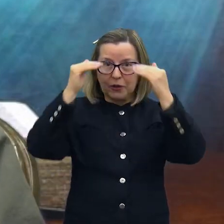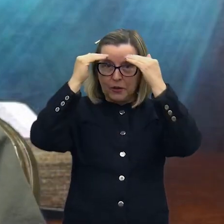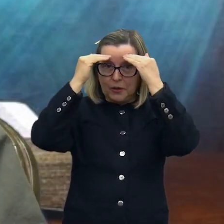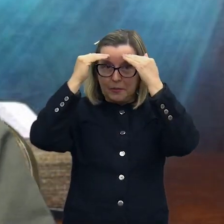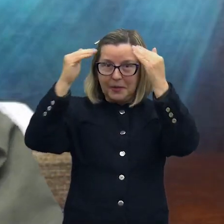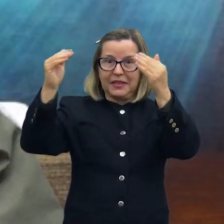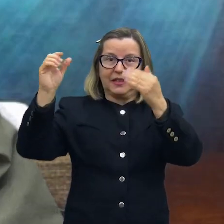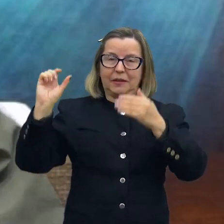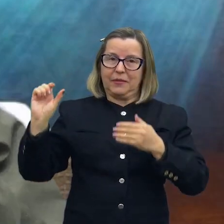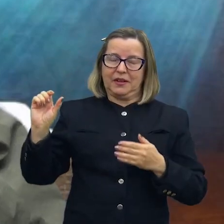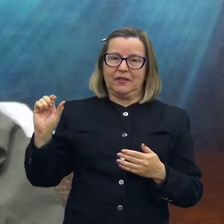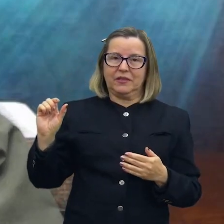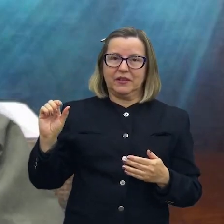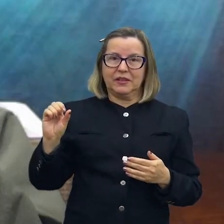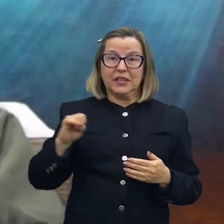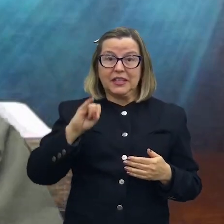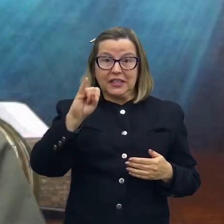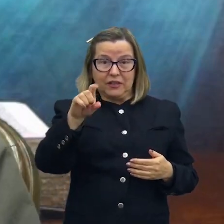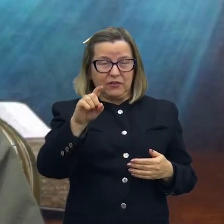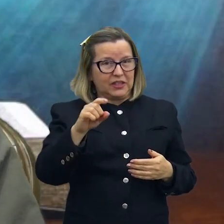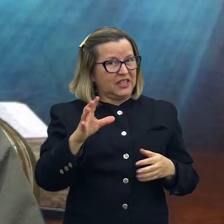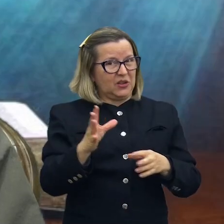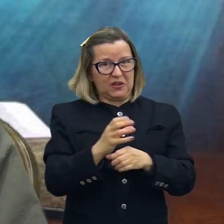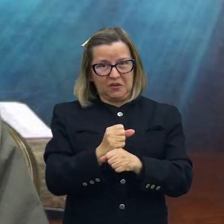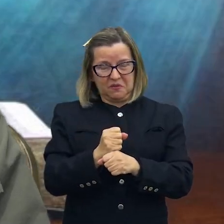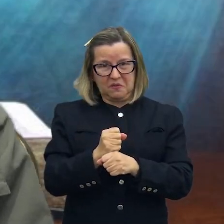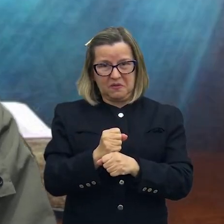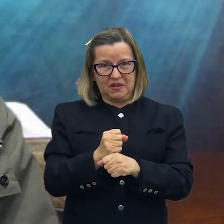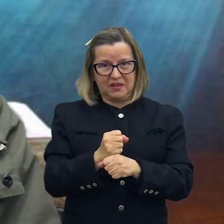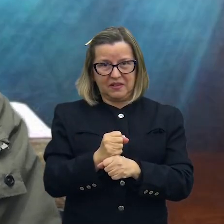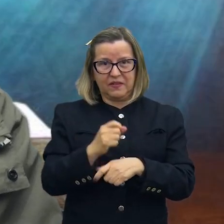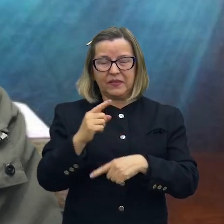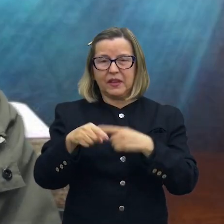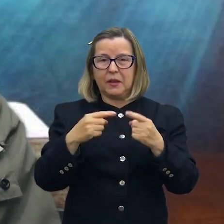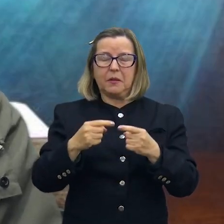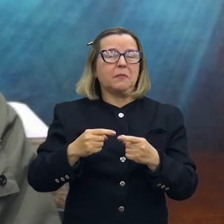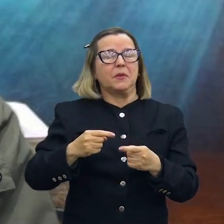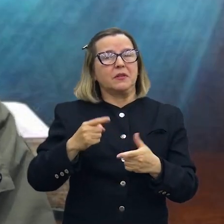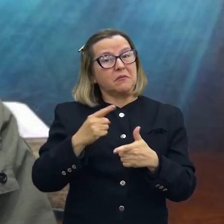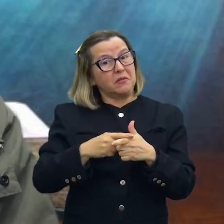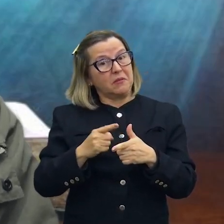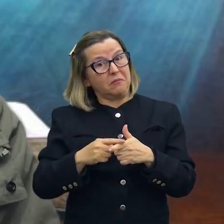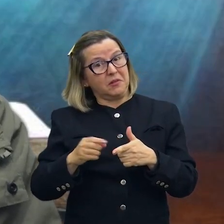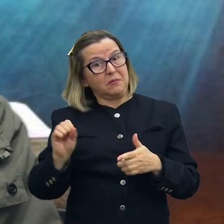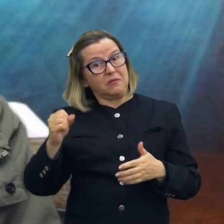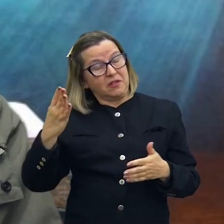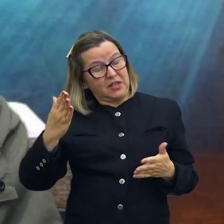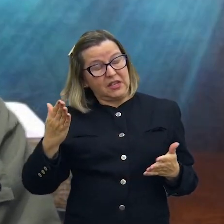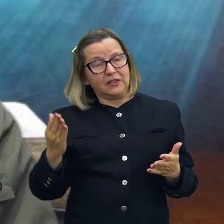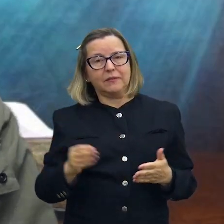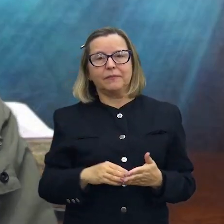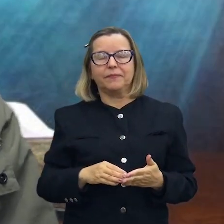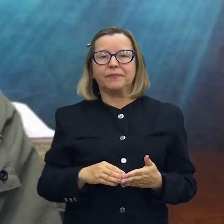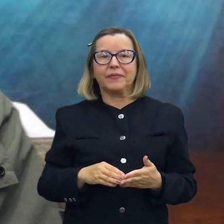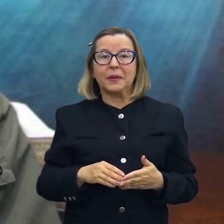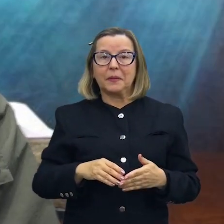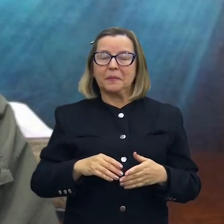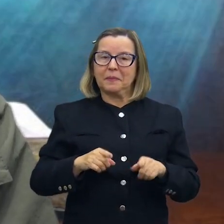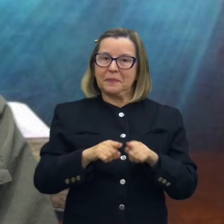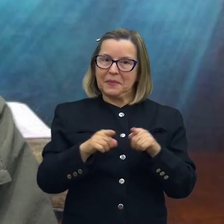calcula, você está cavando o seu próprio buraco. Agora, a despeito de tudo isso, eu quero deixar uma coisa